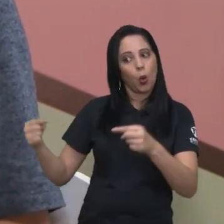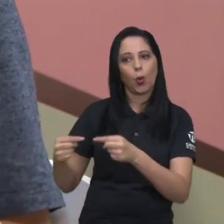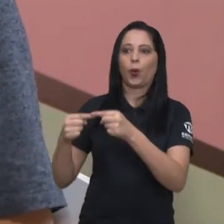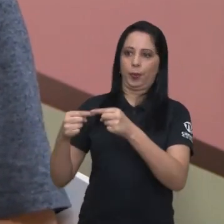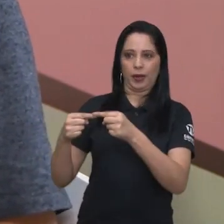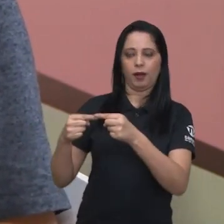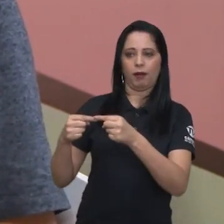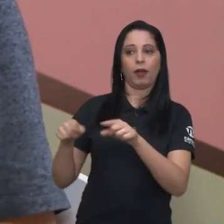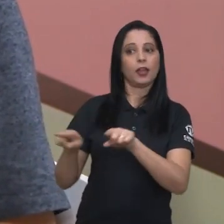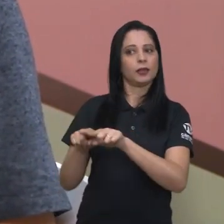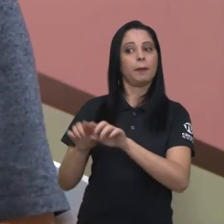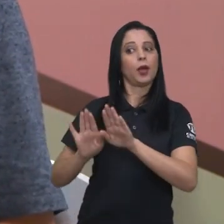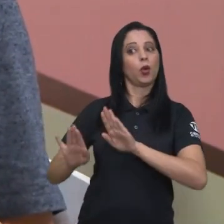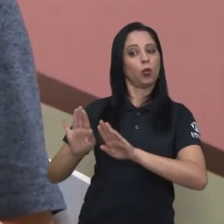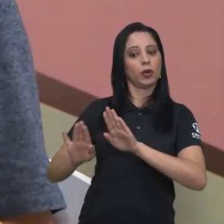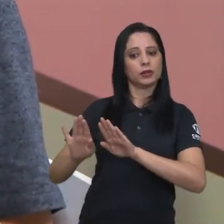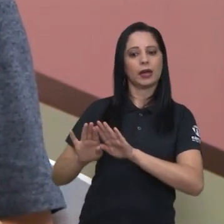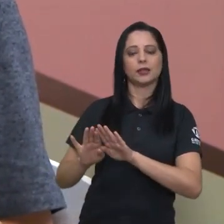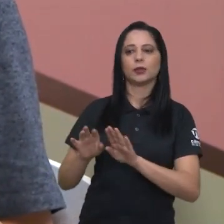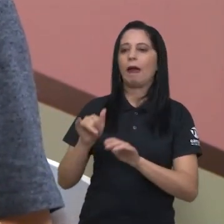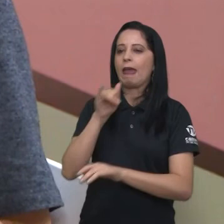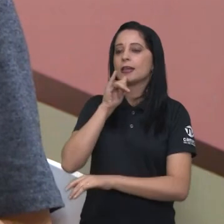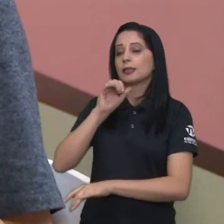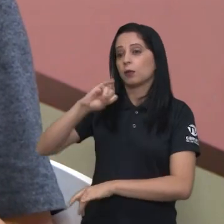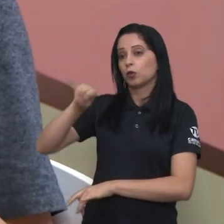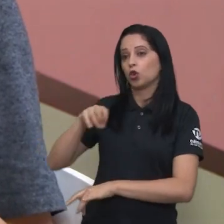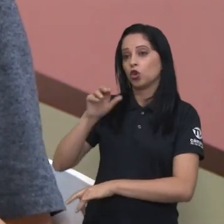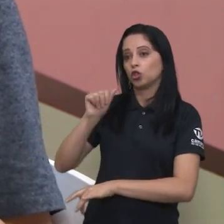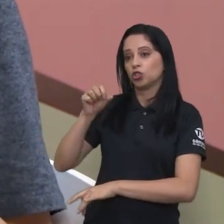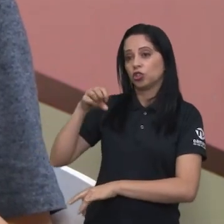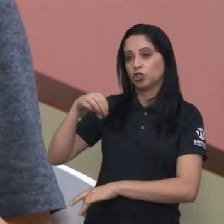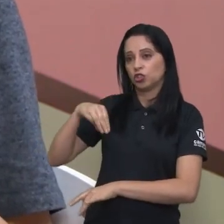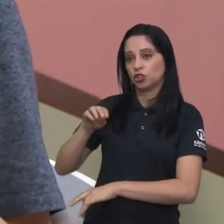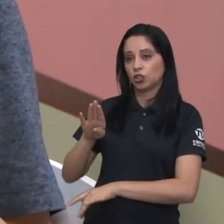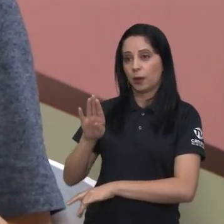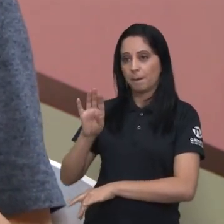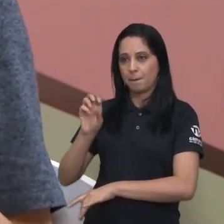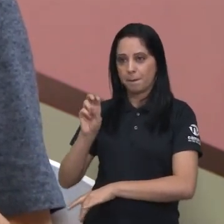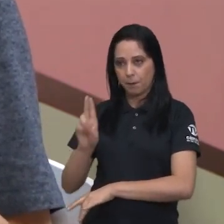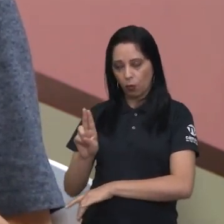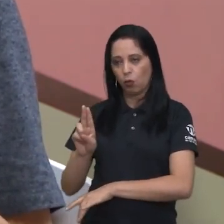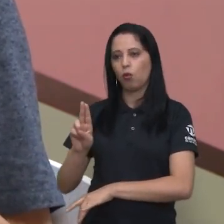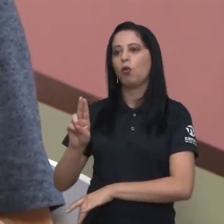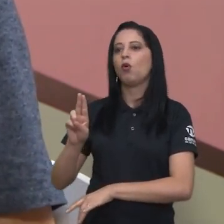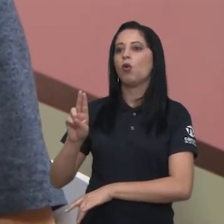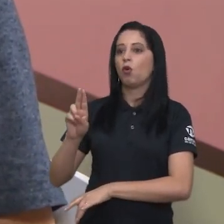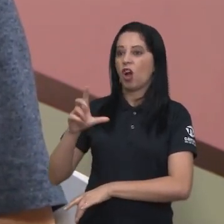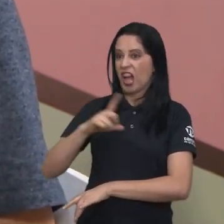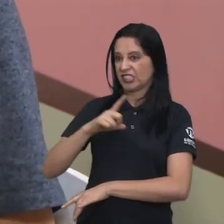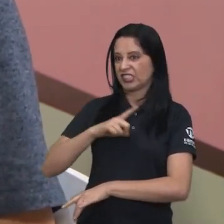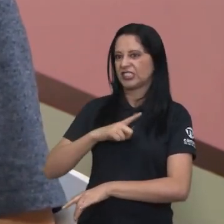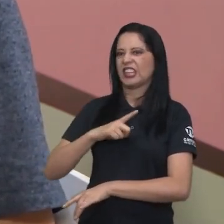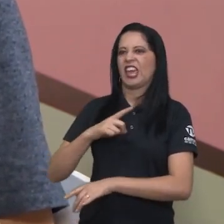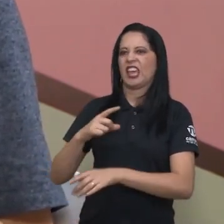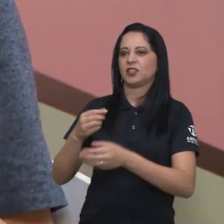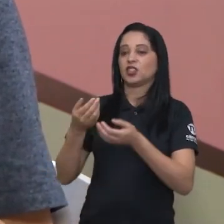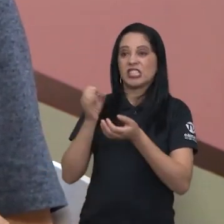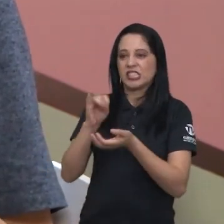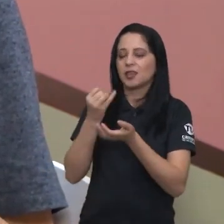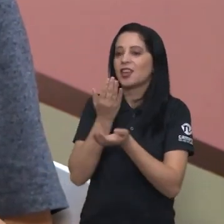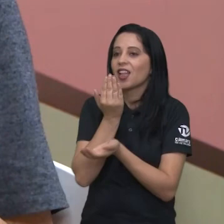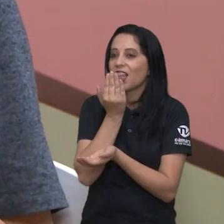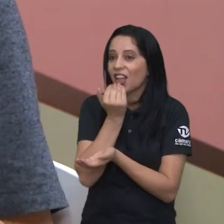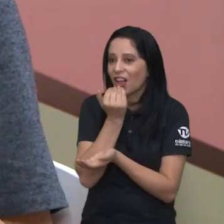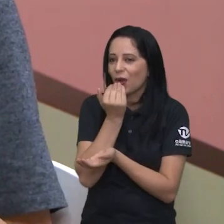e também alguns cuidados. Então, o jambu, ele tem esse poder anestésico que aumenta a salivação, ele é bem utilizado na